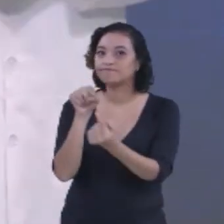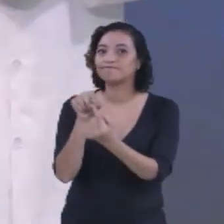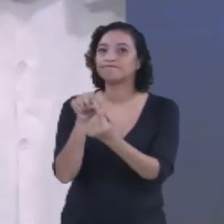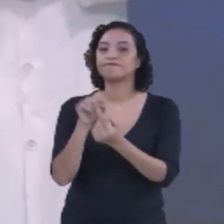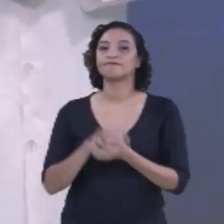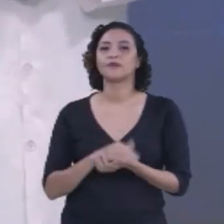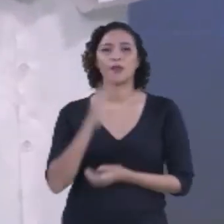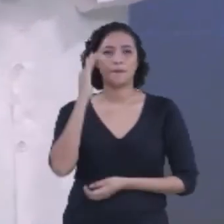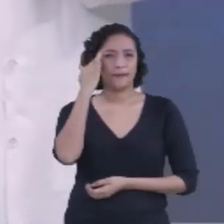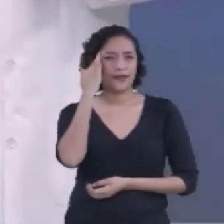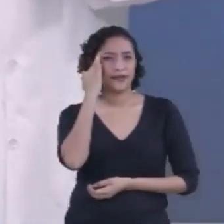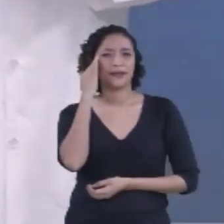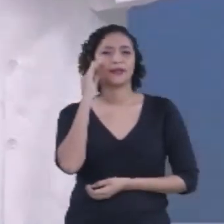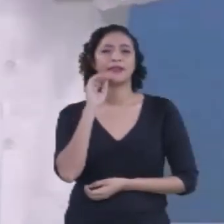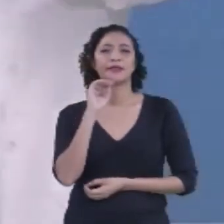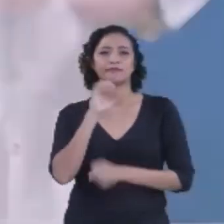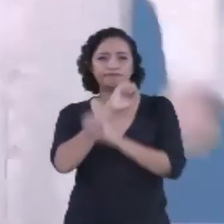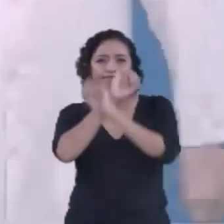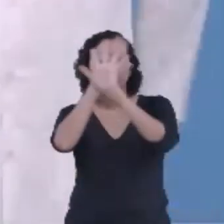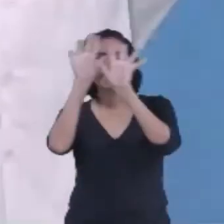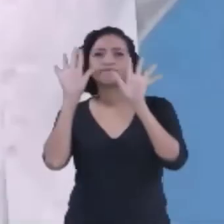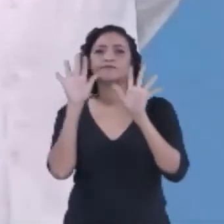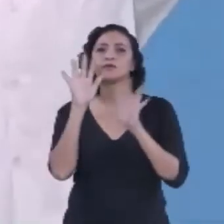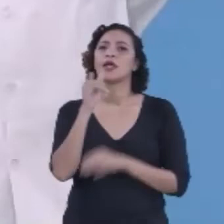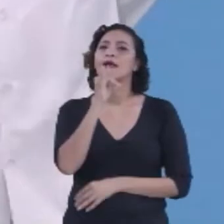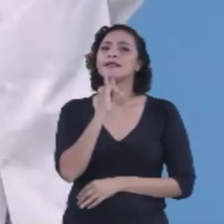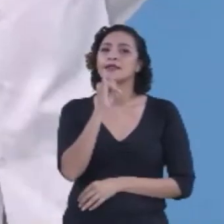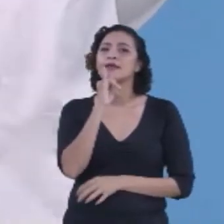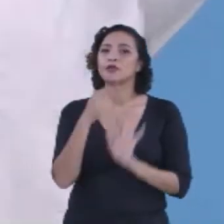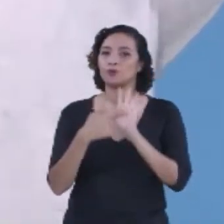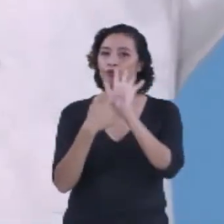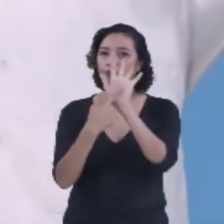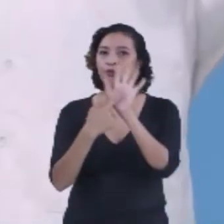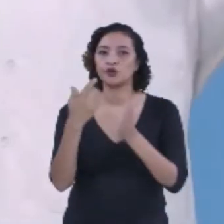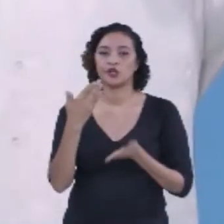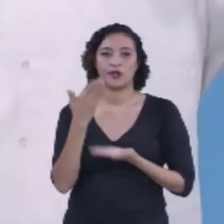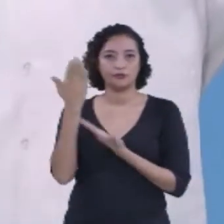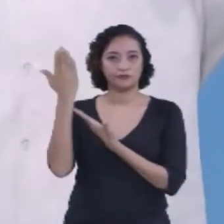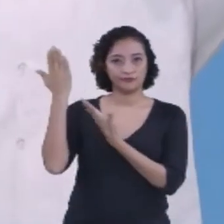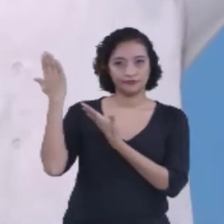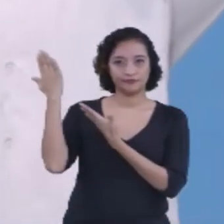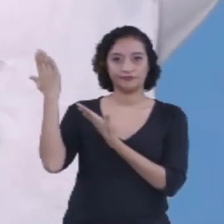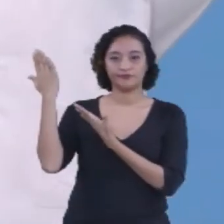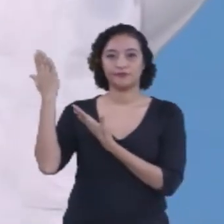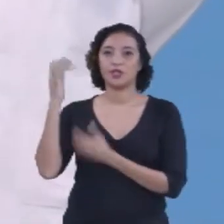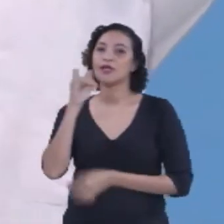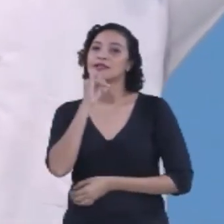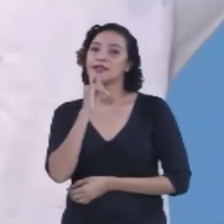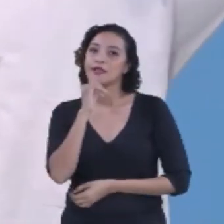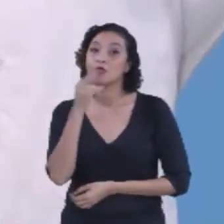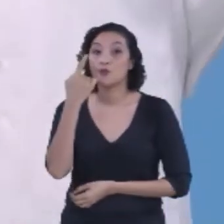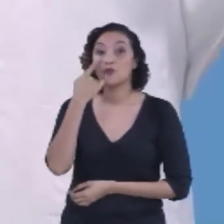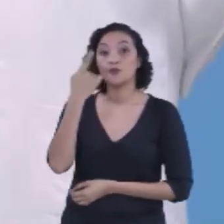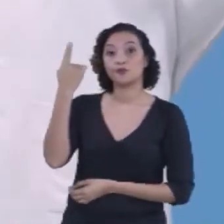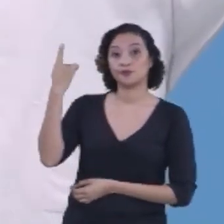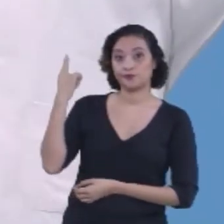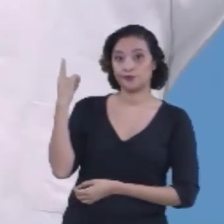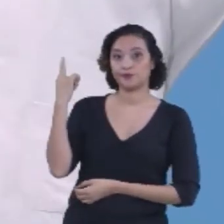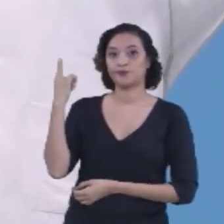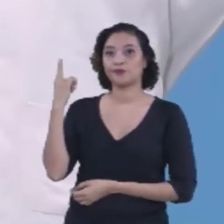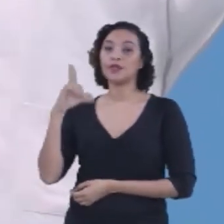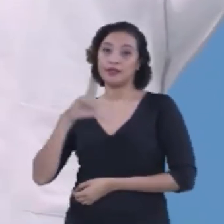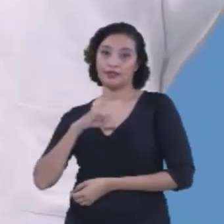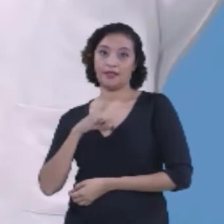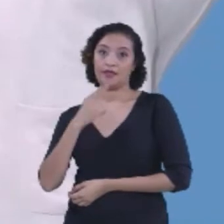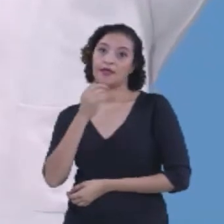melhor, vamos pegar uns exemplos. Vamos observar o primeiro exemplo dessa aula aqui. Não é? Como vocês podem observar, temos este